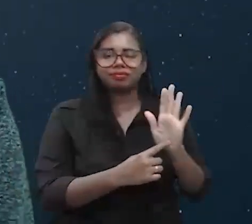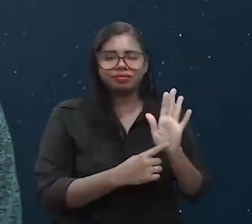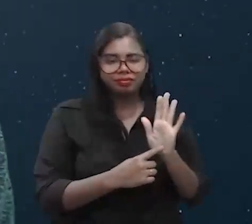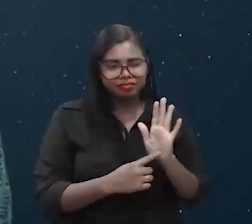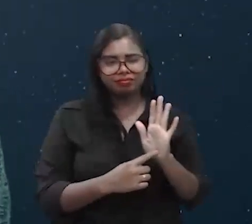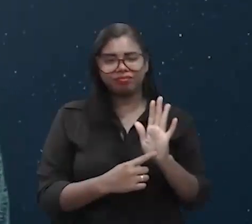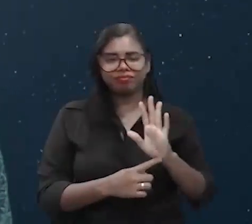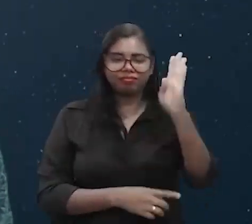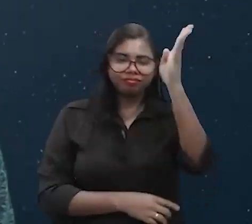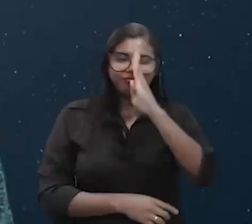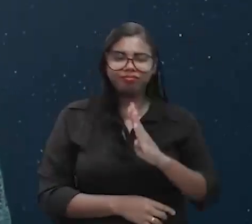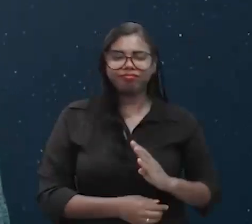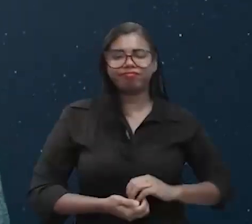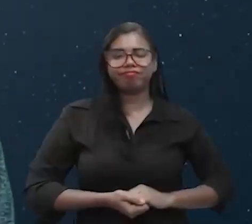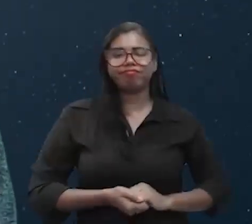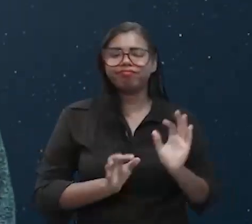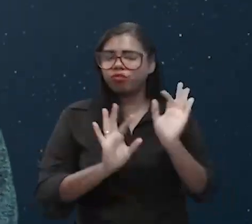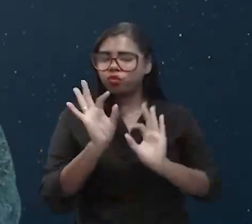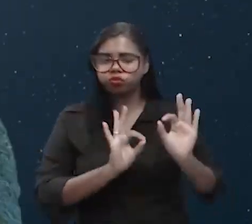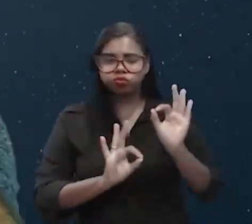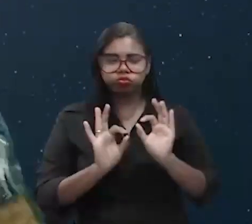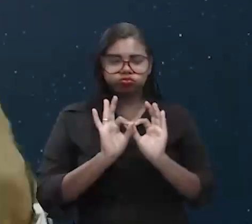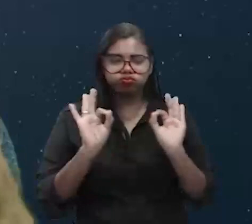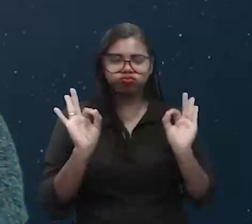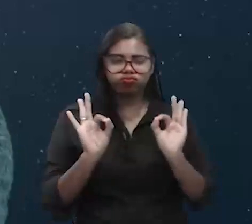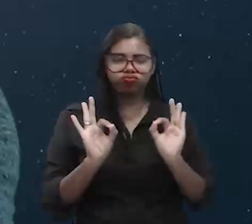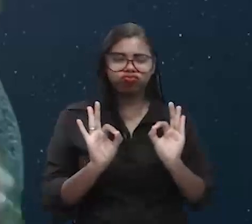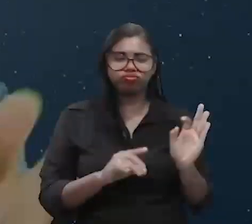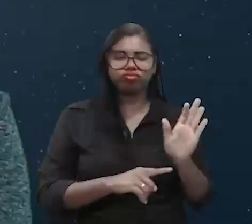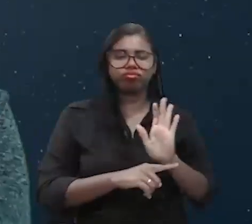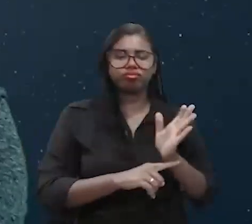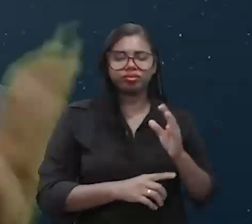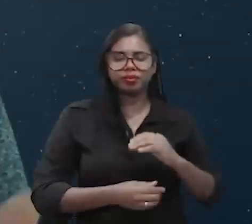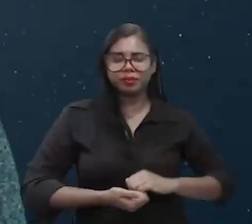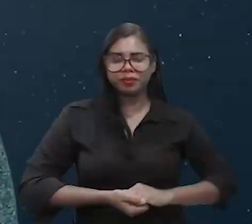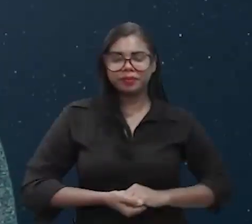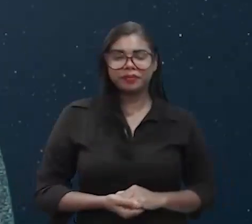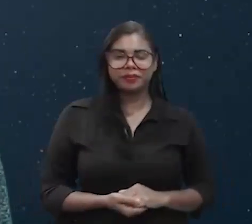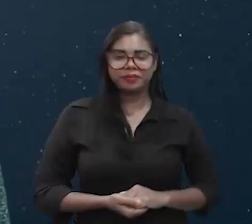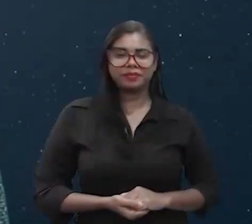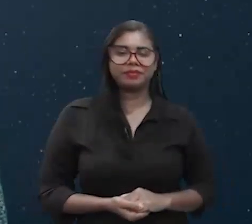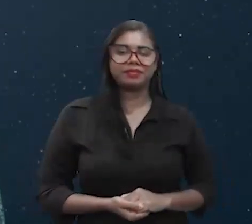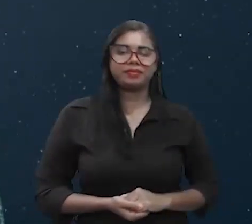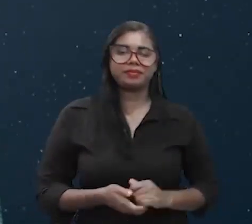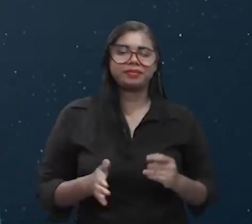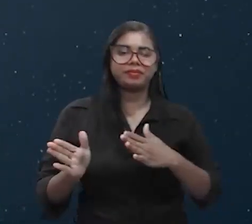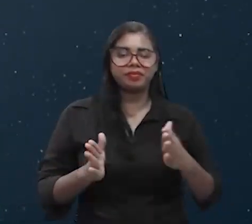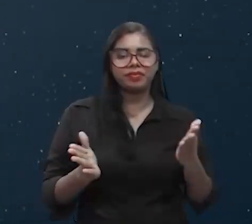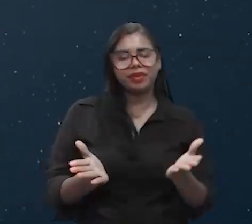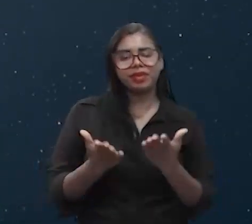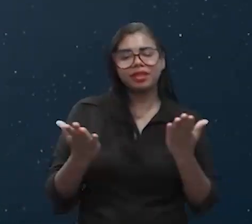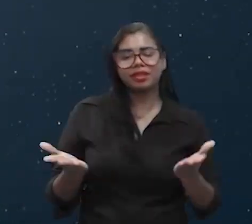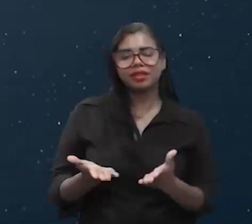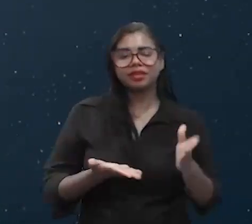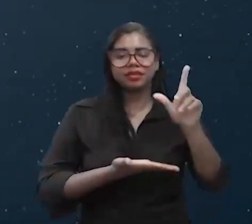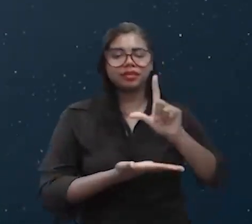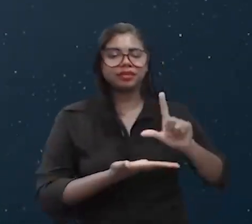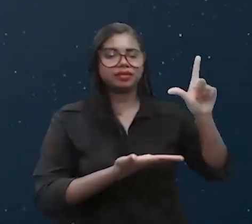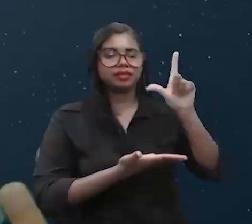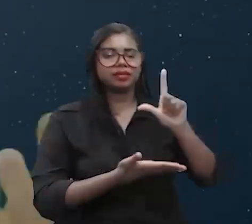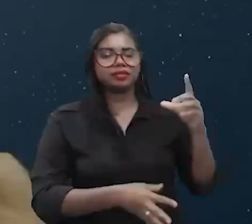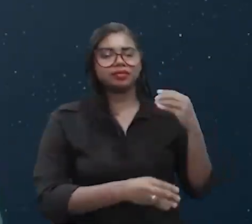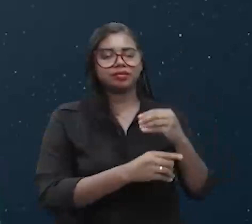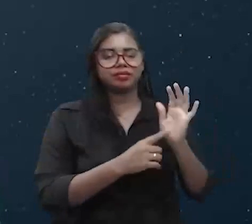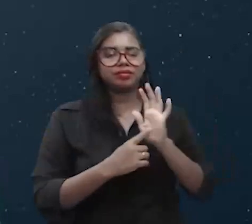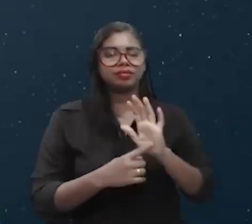feita, tá? Então, foi um dos que incentivou a literatura, trazendo a linguagem